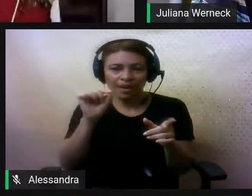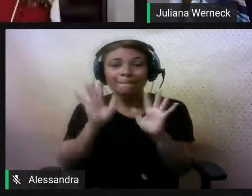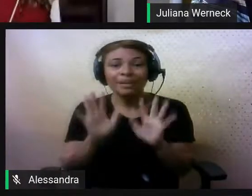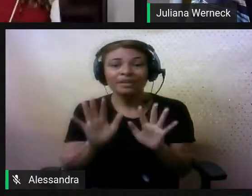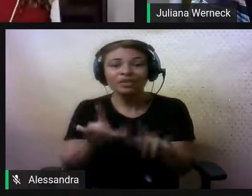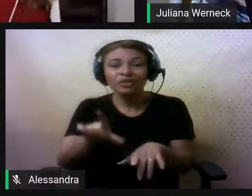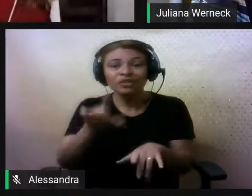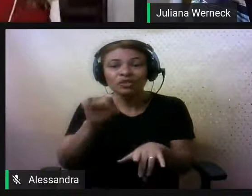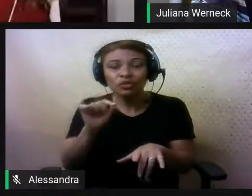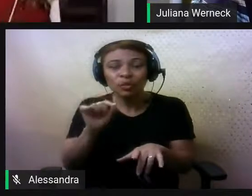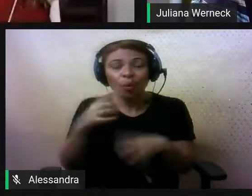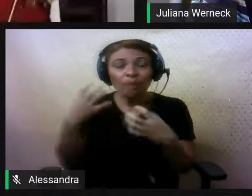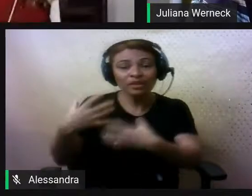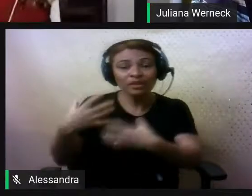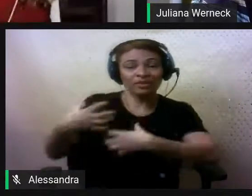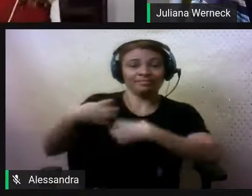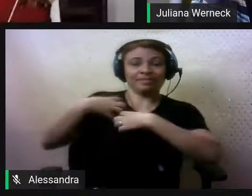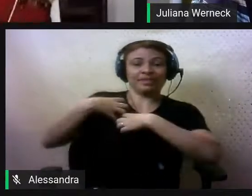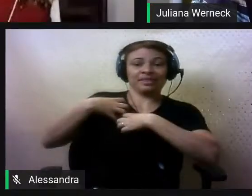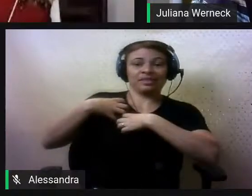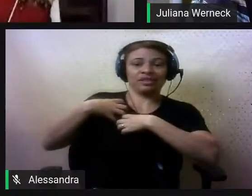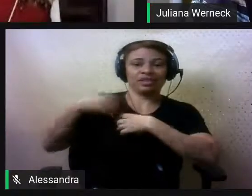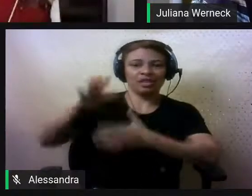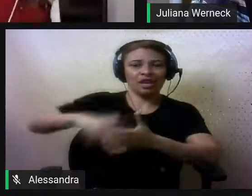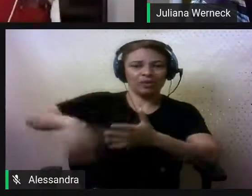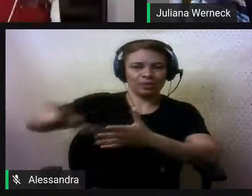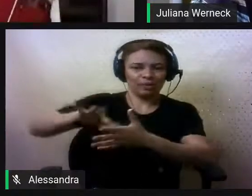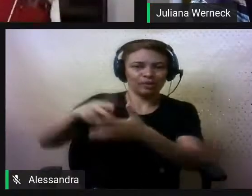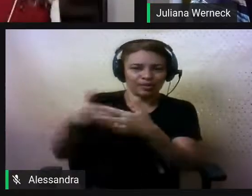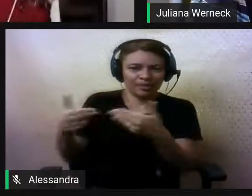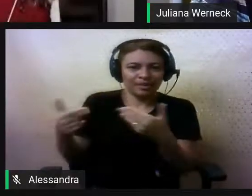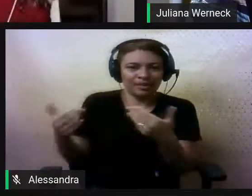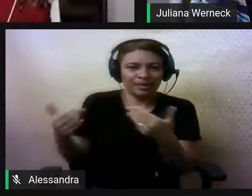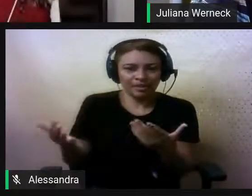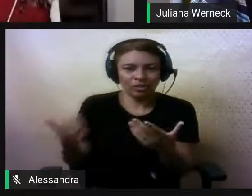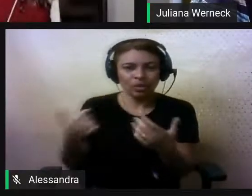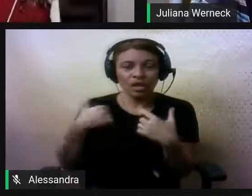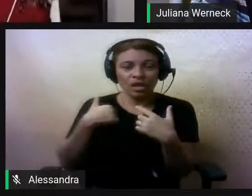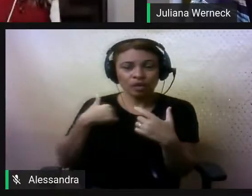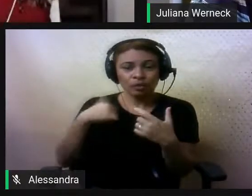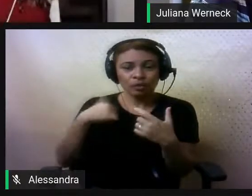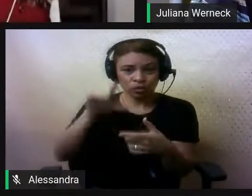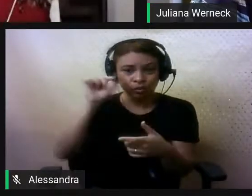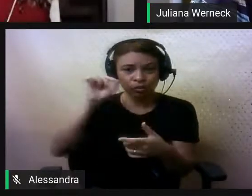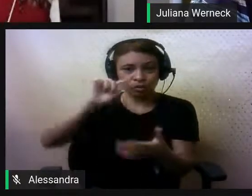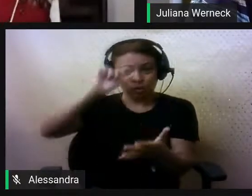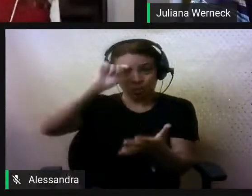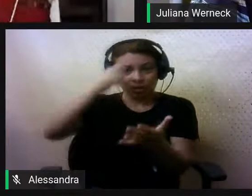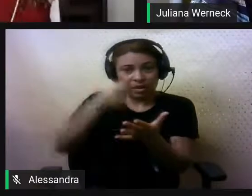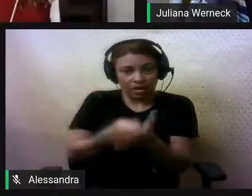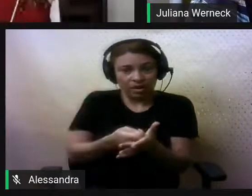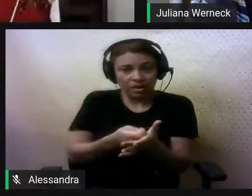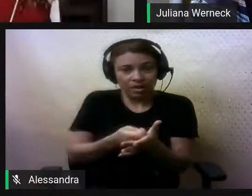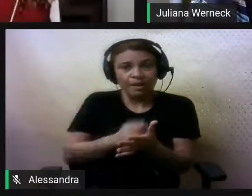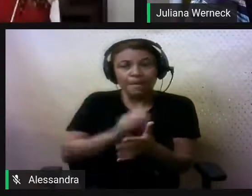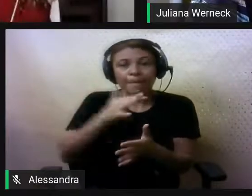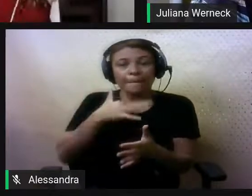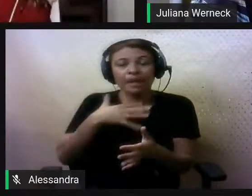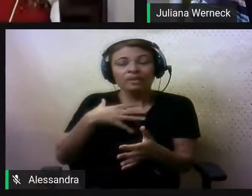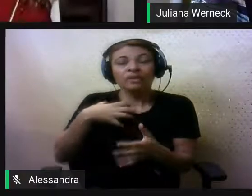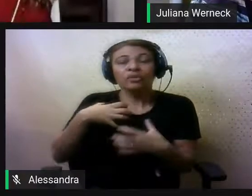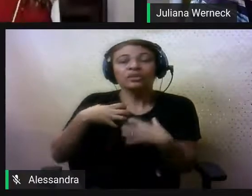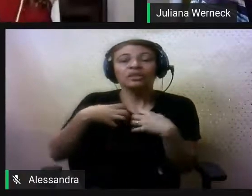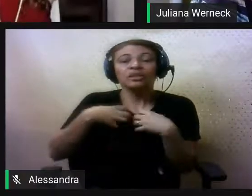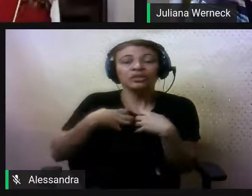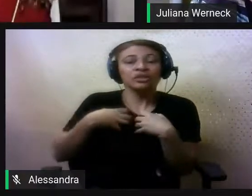maneira como a gente vai reagir a isso. Essa questão de eu sou o que eu escolho me tornar, eu escolho a maneira como eu vou